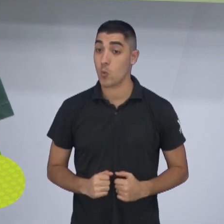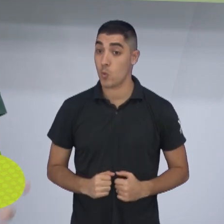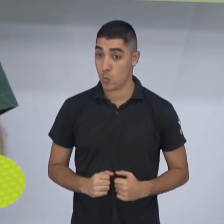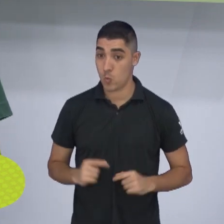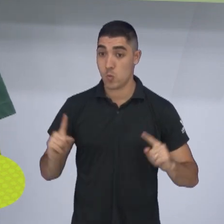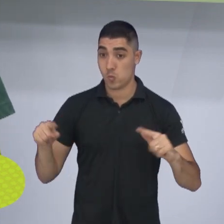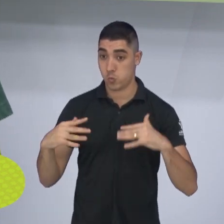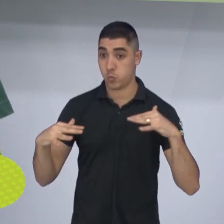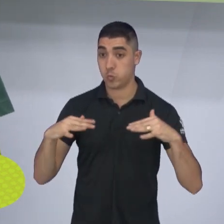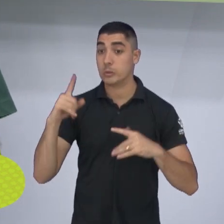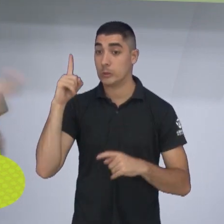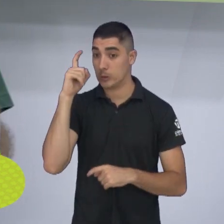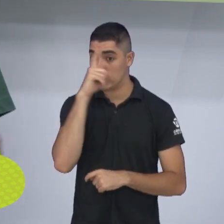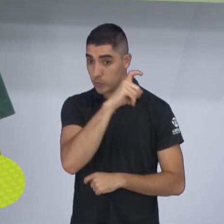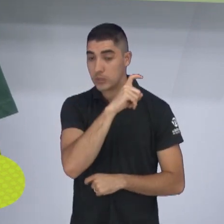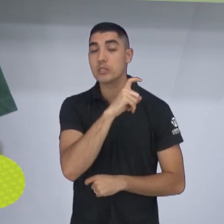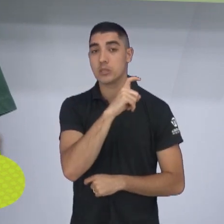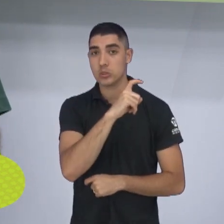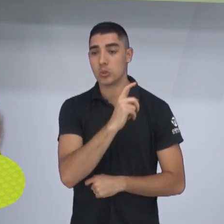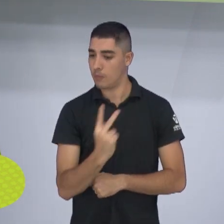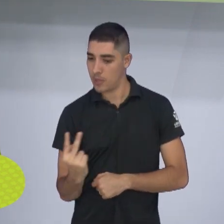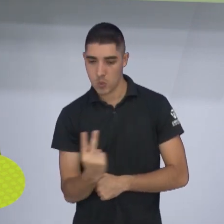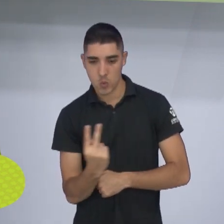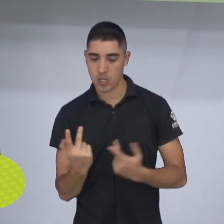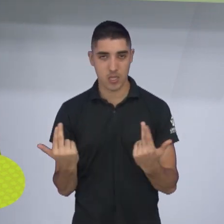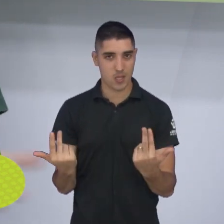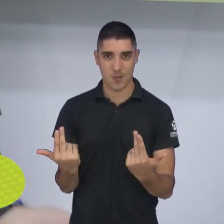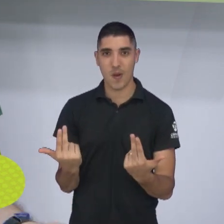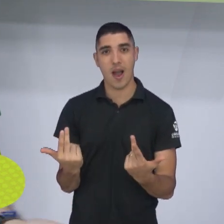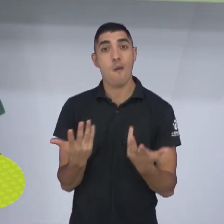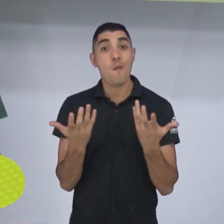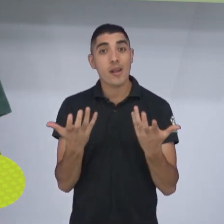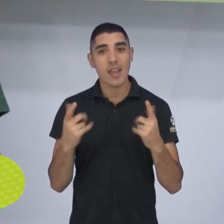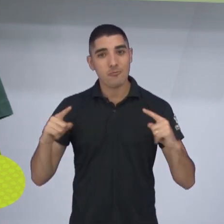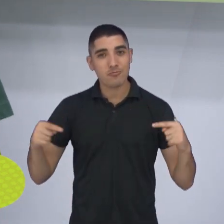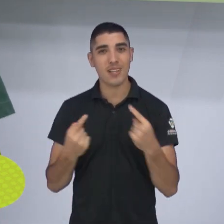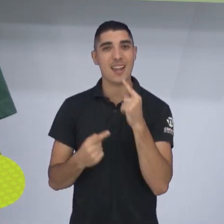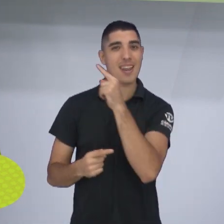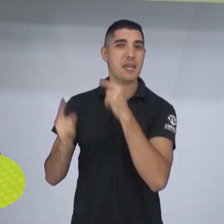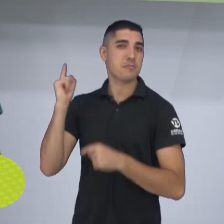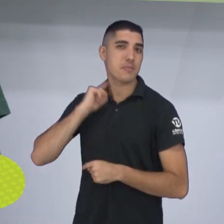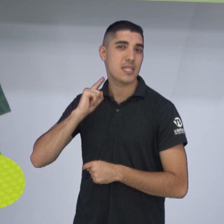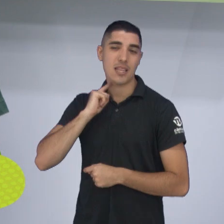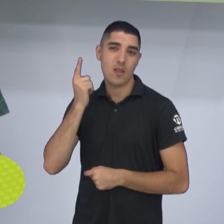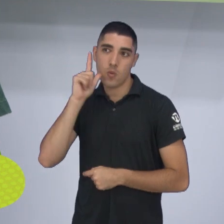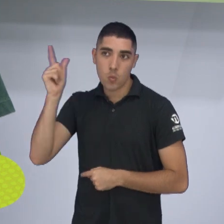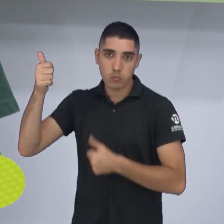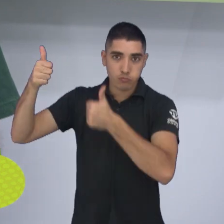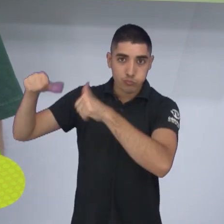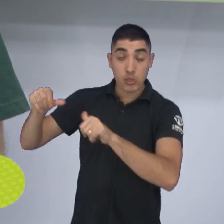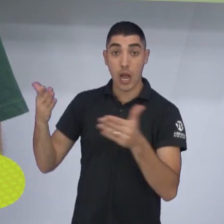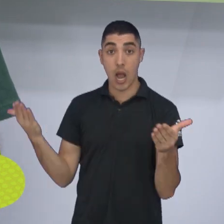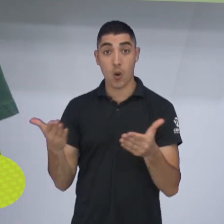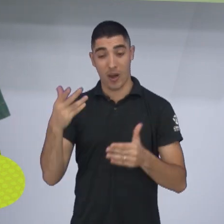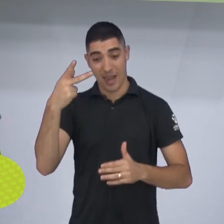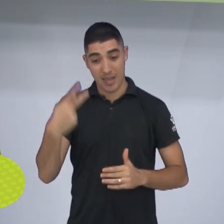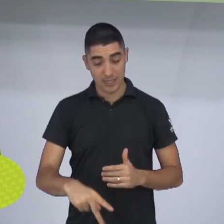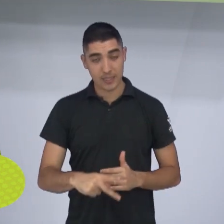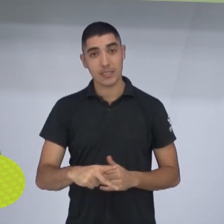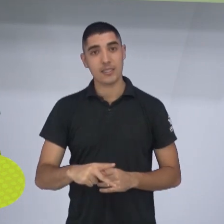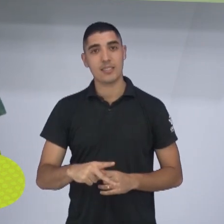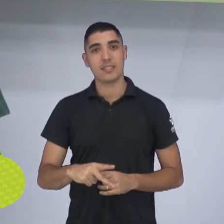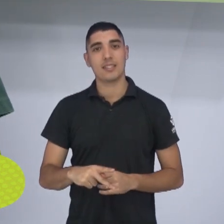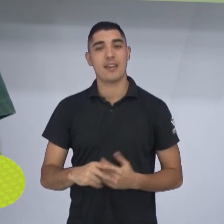difícil para os dois, né? Os dois que queriam se enfrentar nessa final lá em Minas não se enfrentaram, mas agora aí sim vai ser a final. É